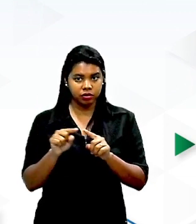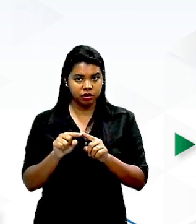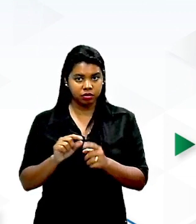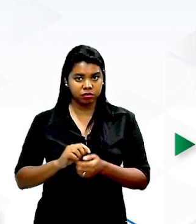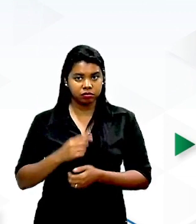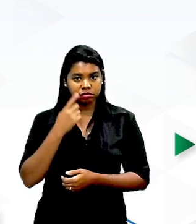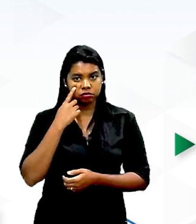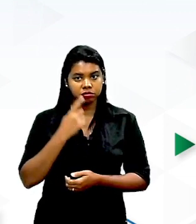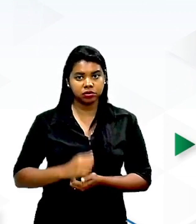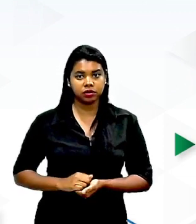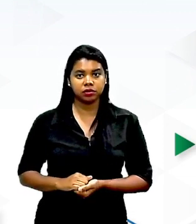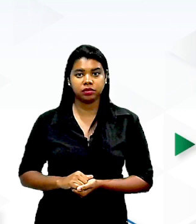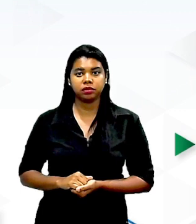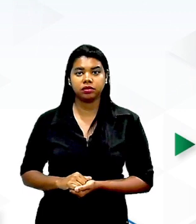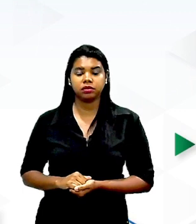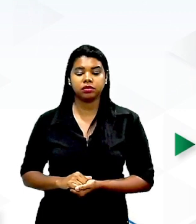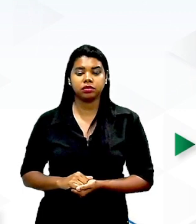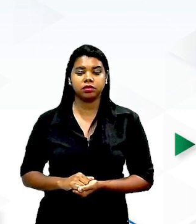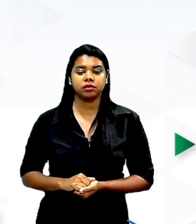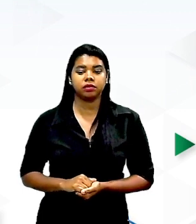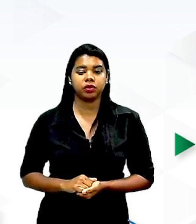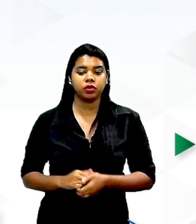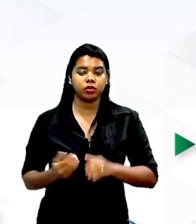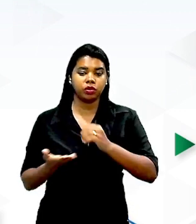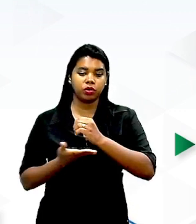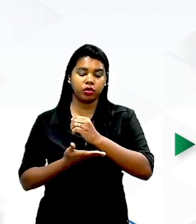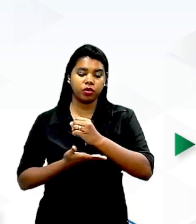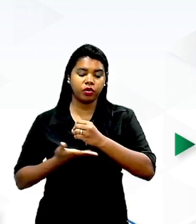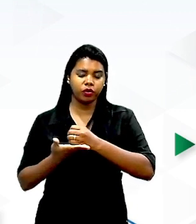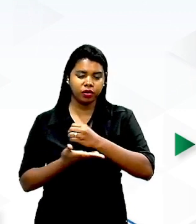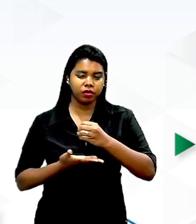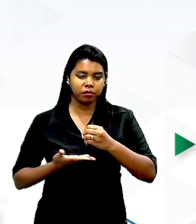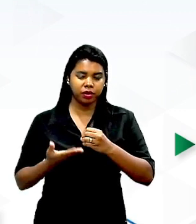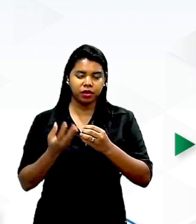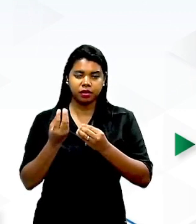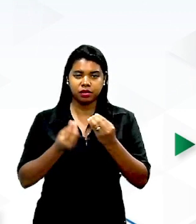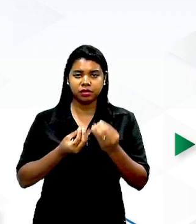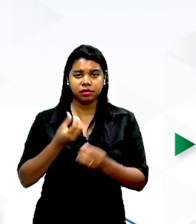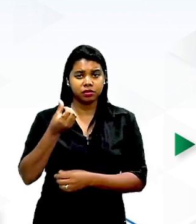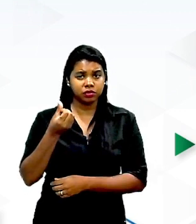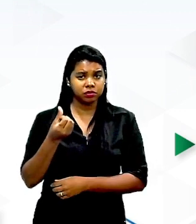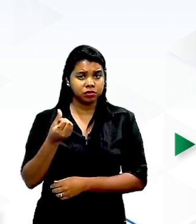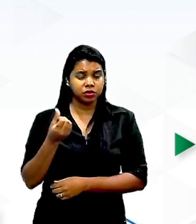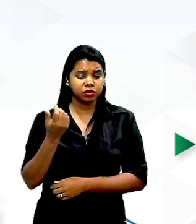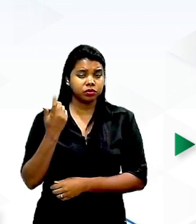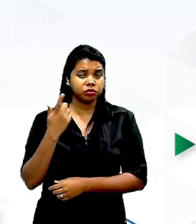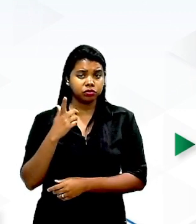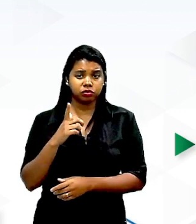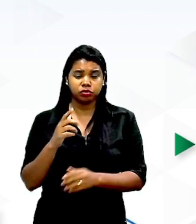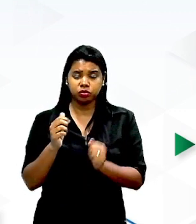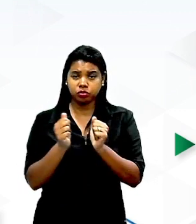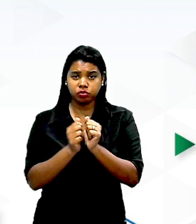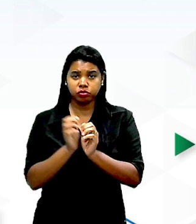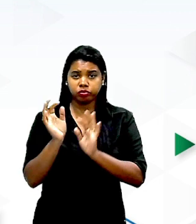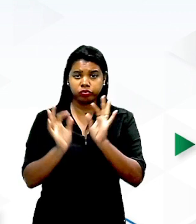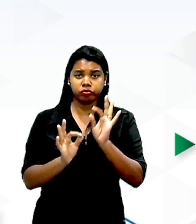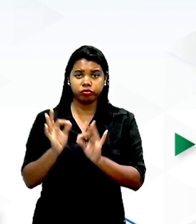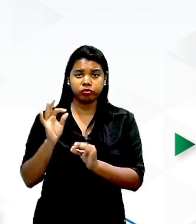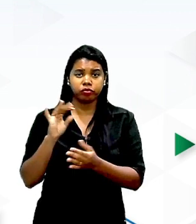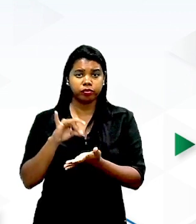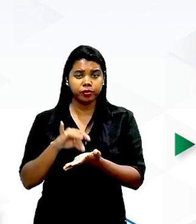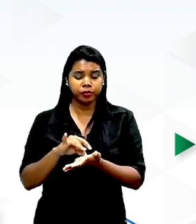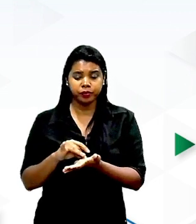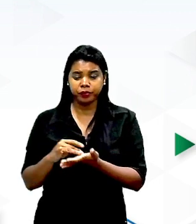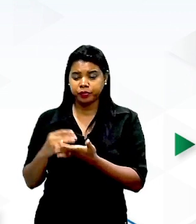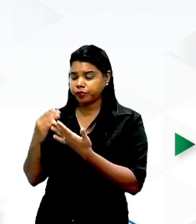lá. Colocando a base como 6, eu não consigo juntar, né, transpondo essas medidas para essa imagem